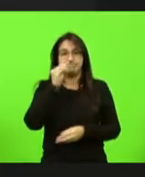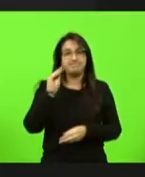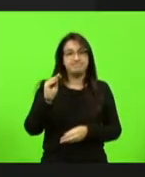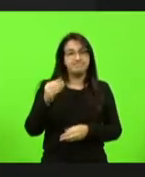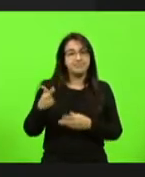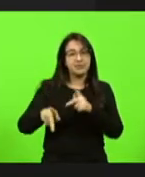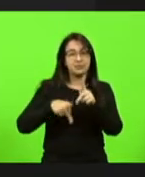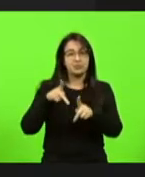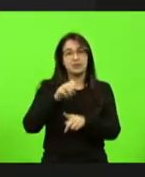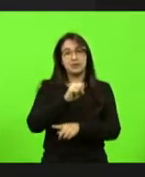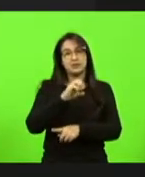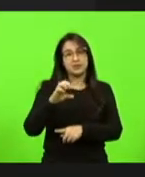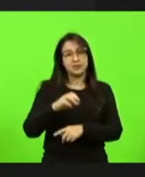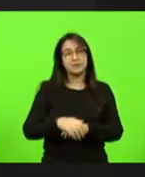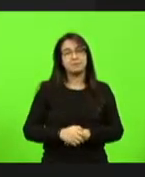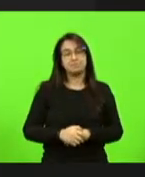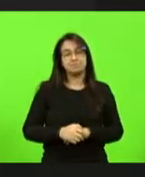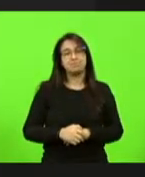empresários.